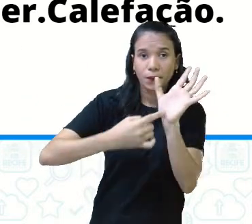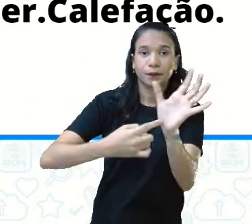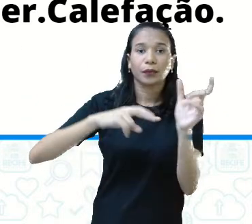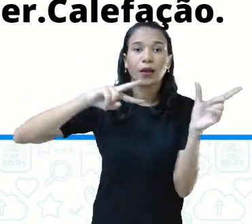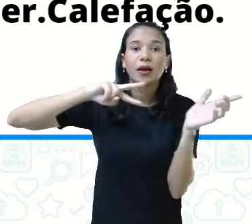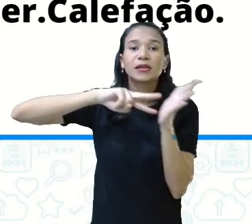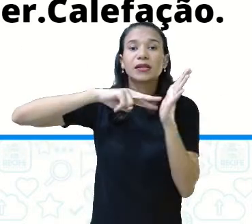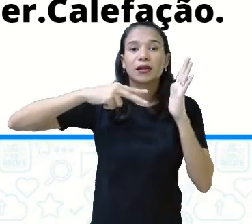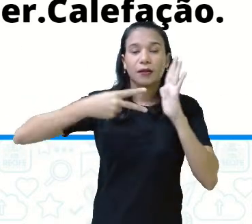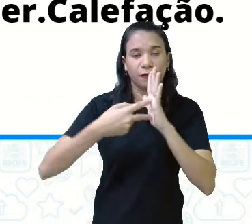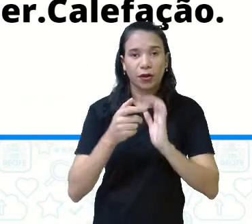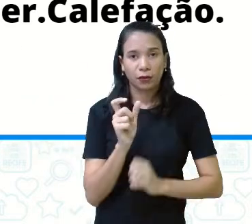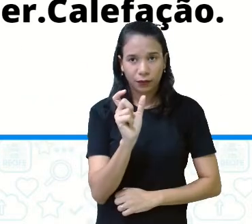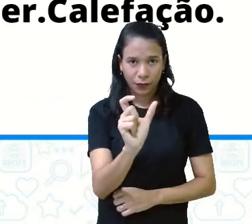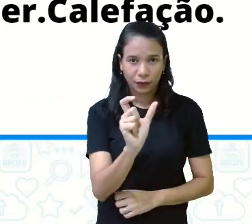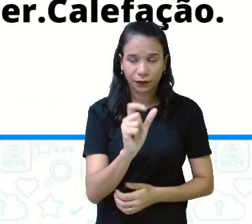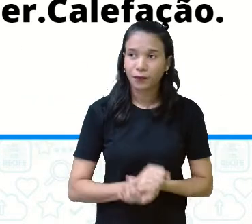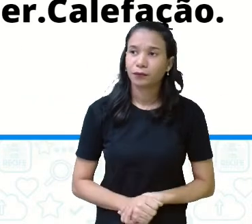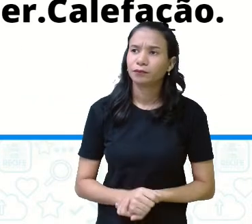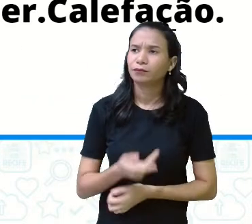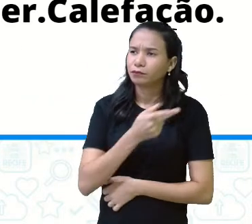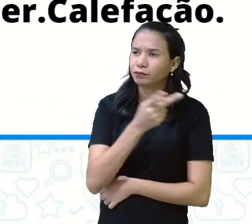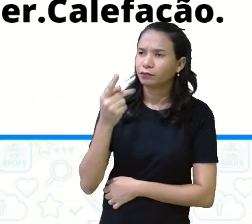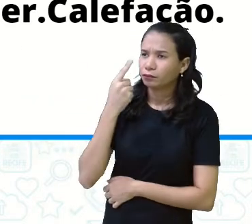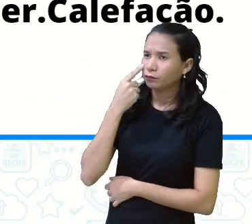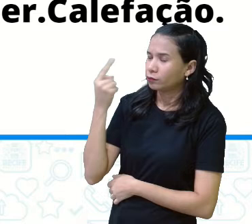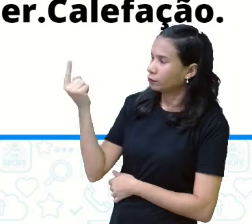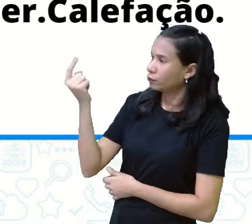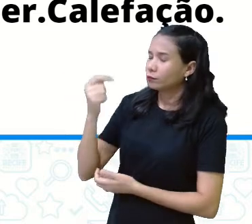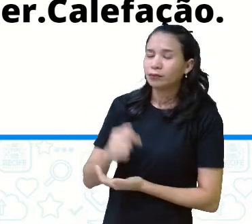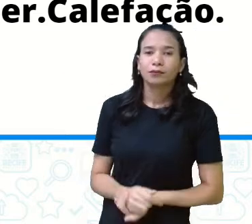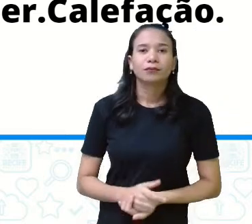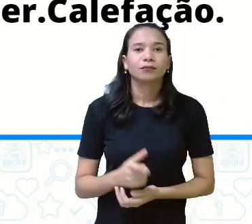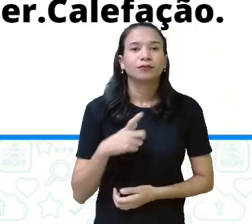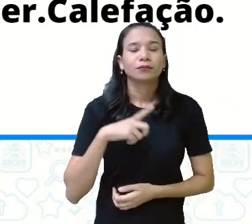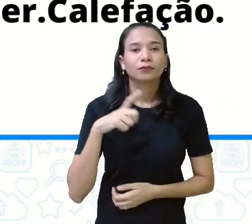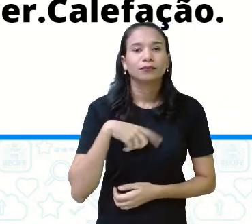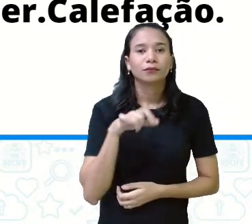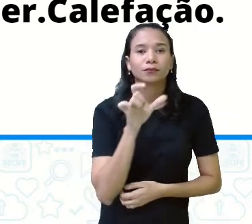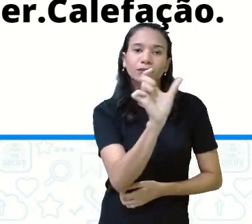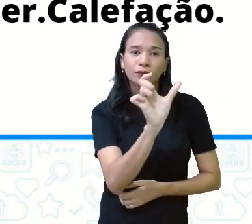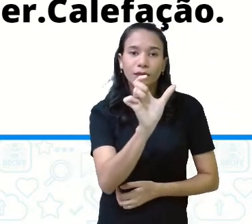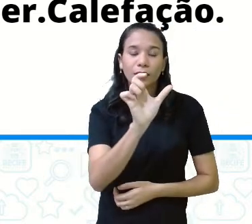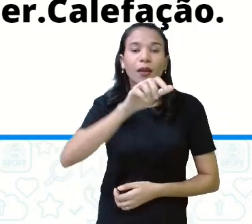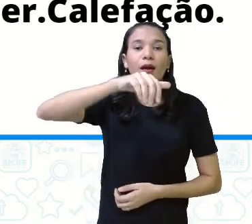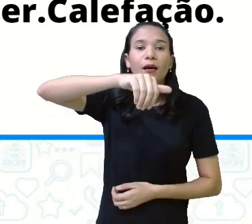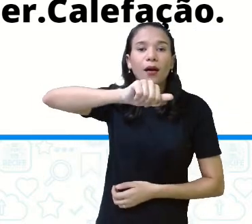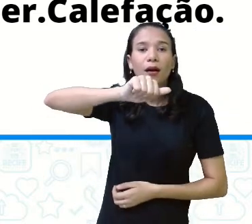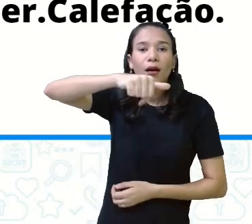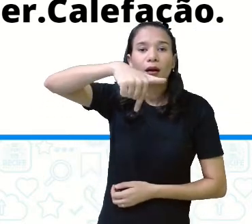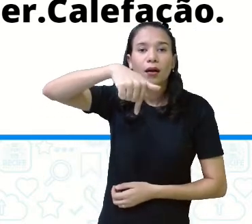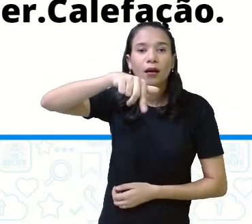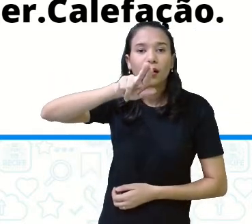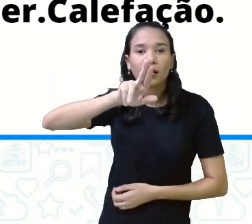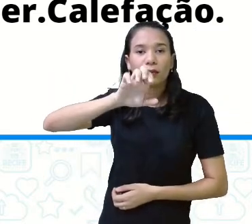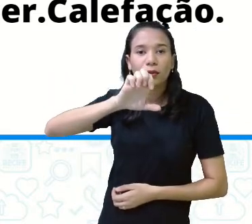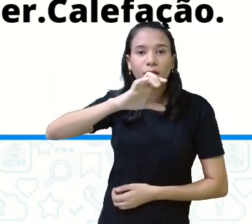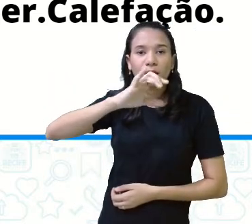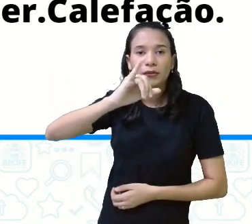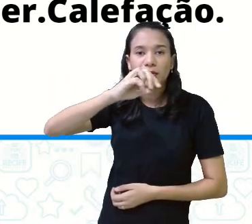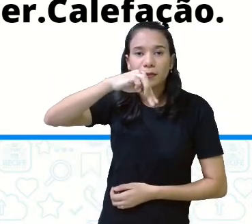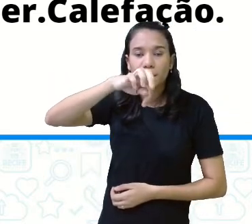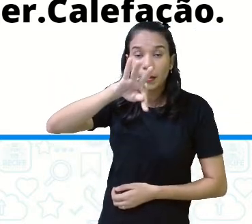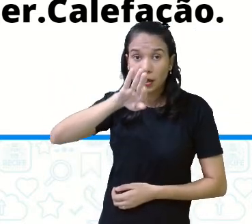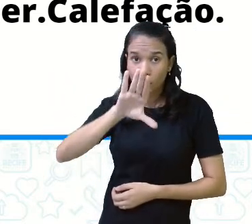significado de uma palavra. Vocês estão vendo aí agora um exemplo. O verbete aí é aquecimento, tá vendo aí? É o nome